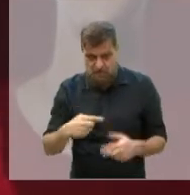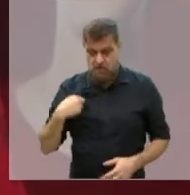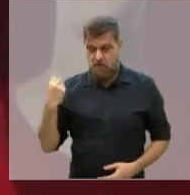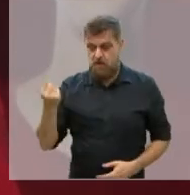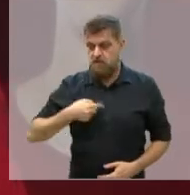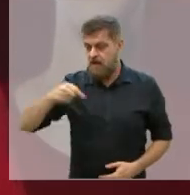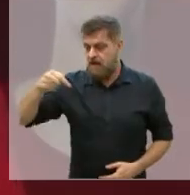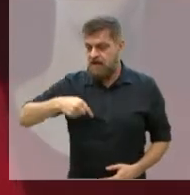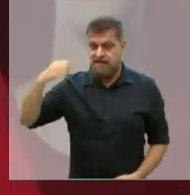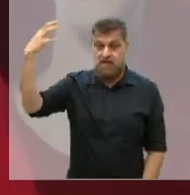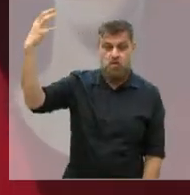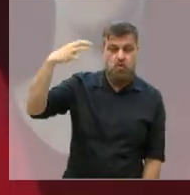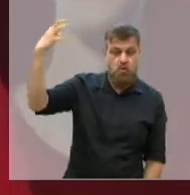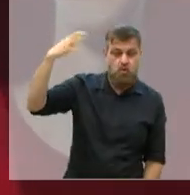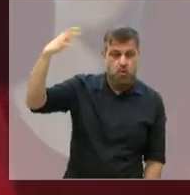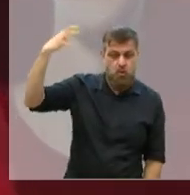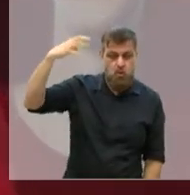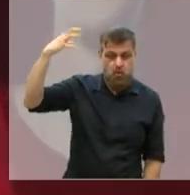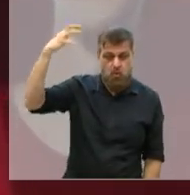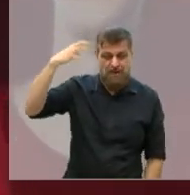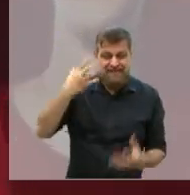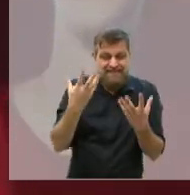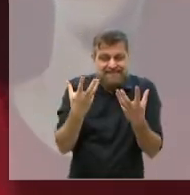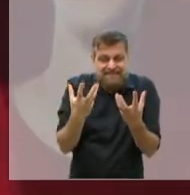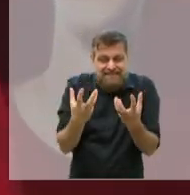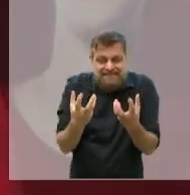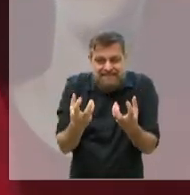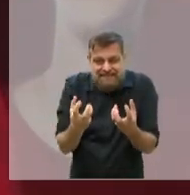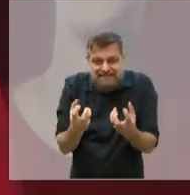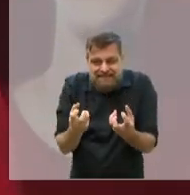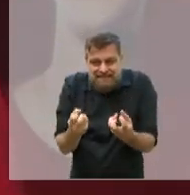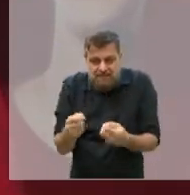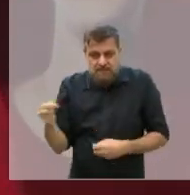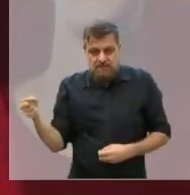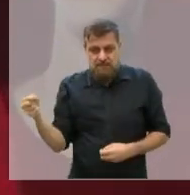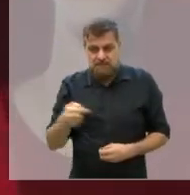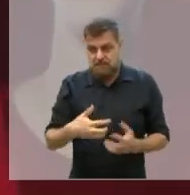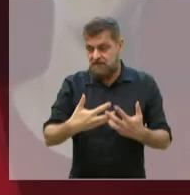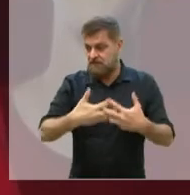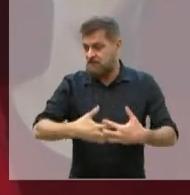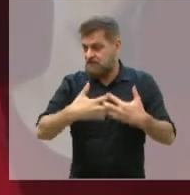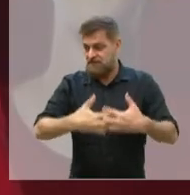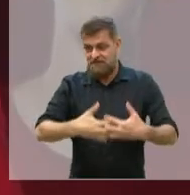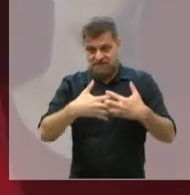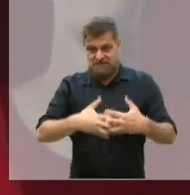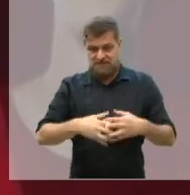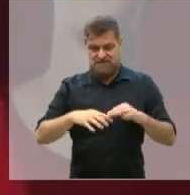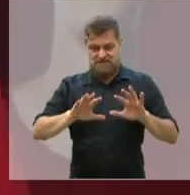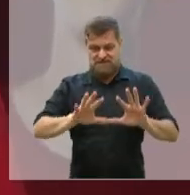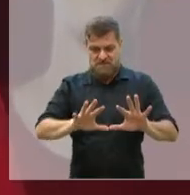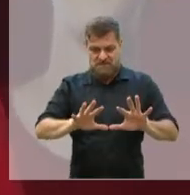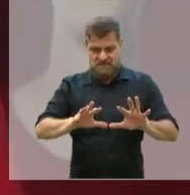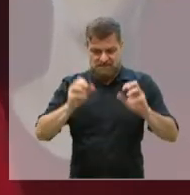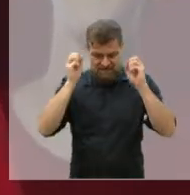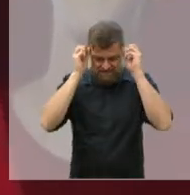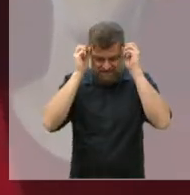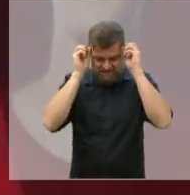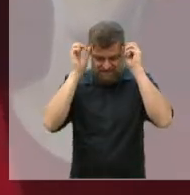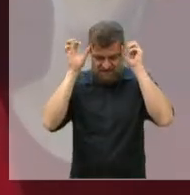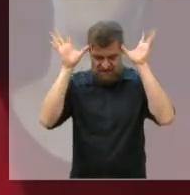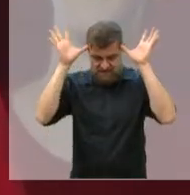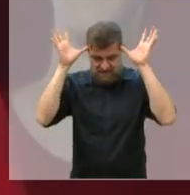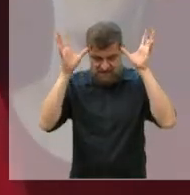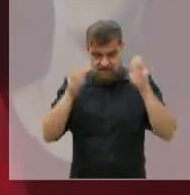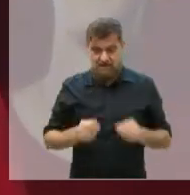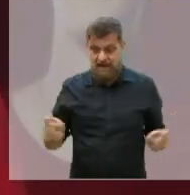aqui, né, no ar-condicionado do shopping, está seco pra caramba, sem umidade, esse equipamento funciona bem demais. E eu posso até depois mostrar, eu